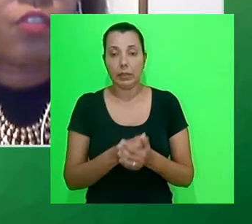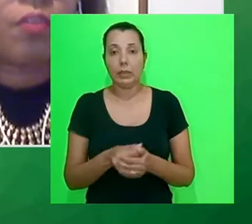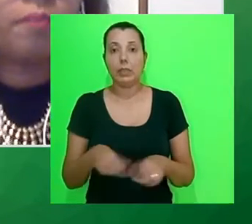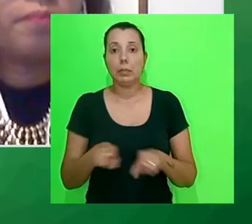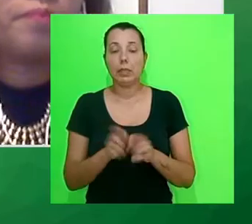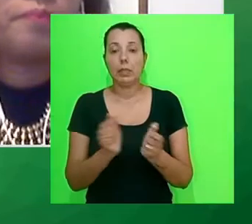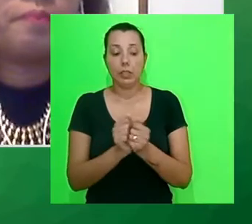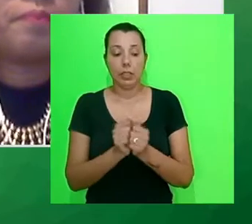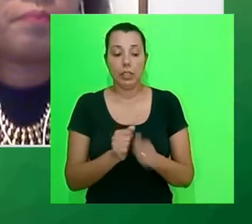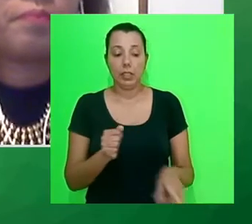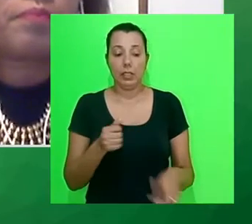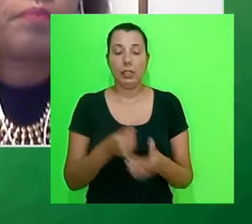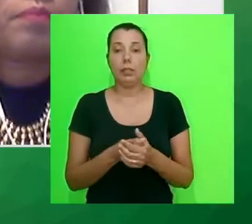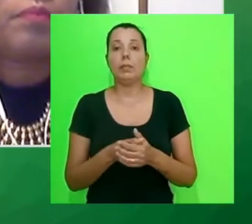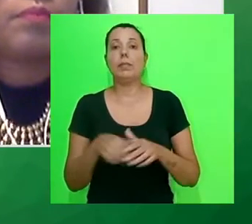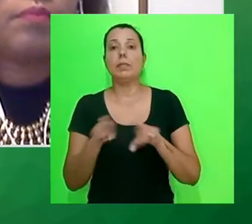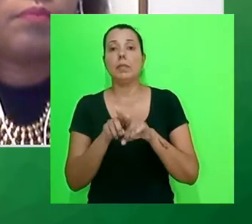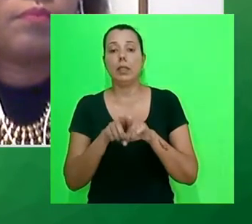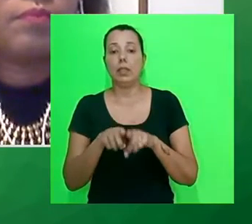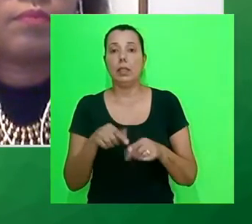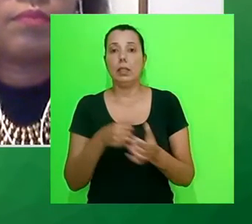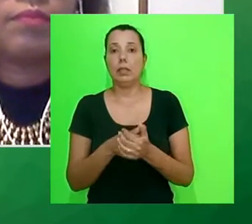Boa tarde.